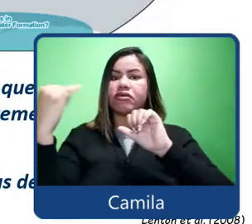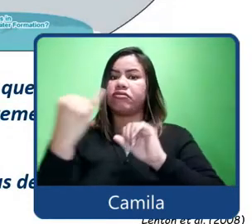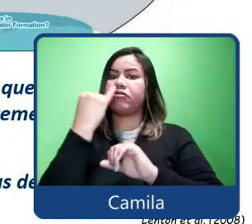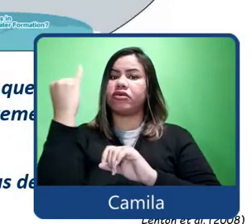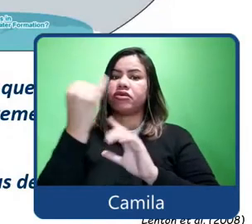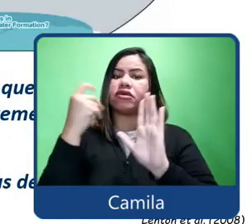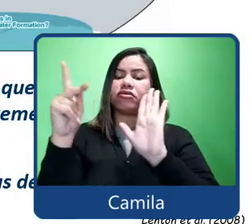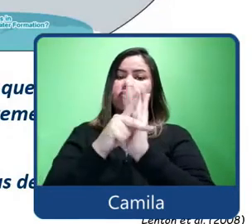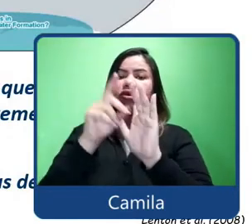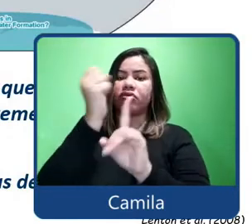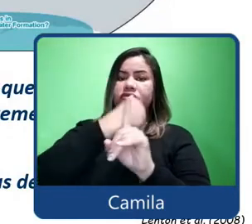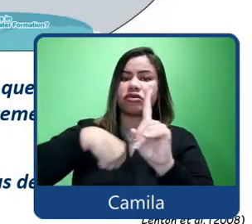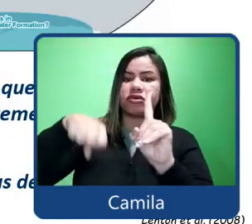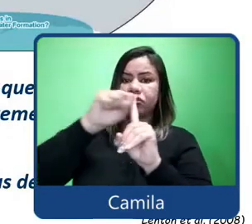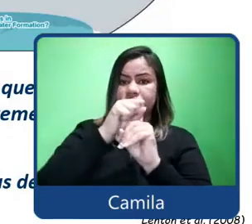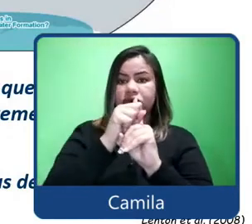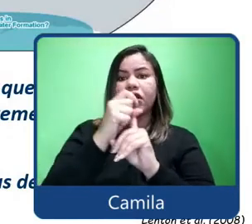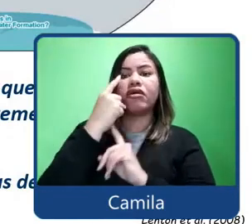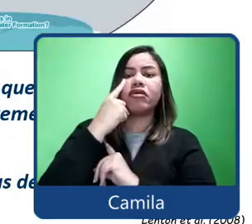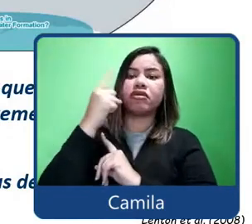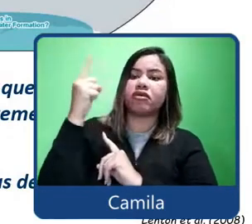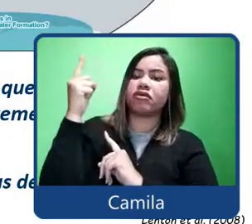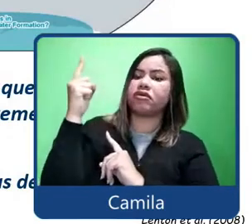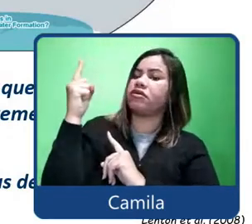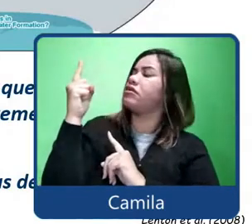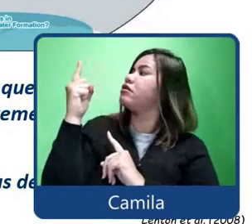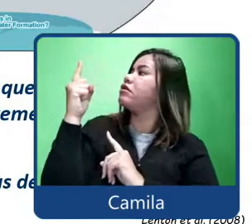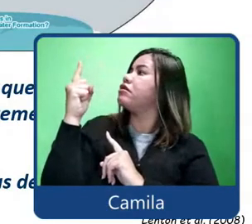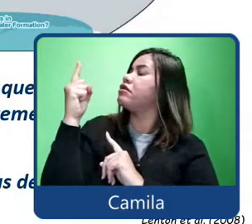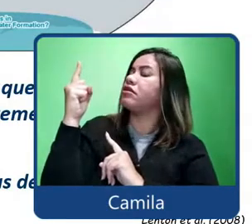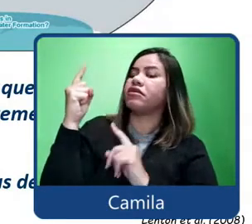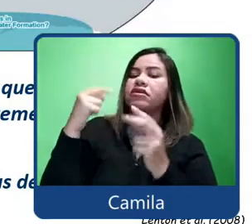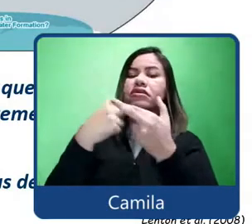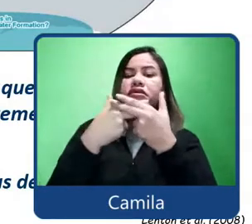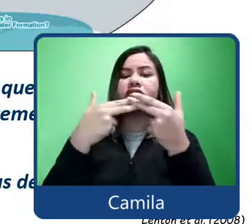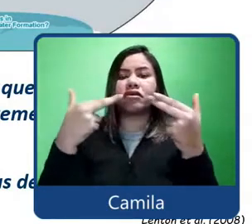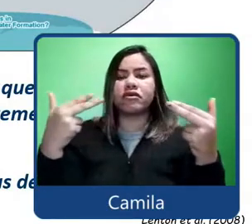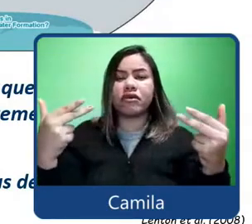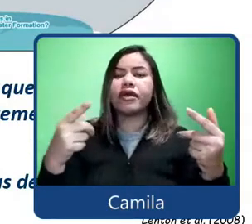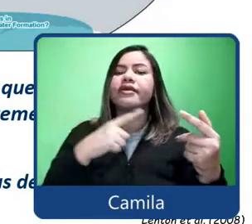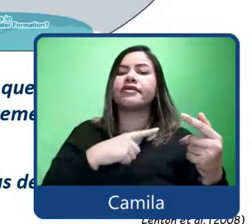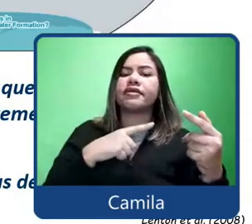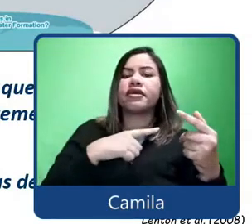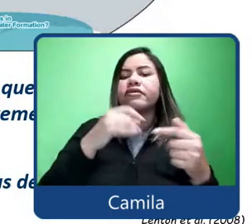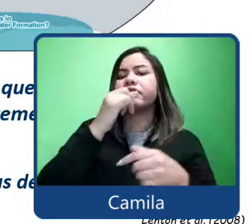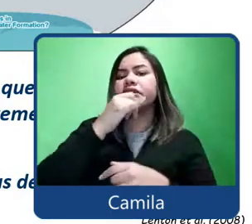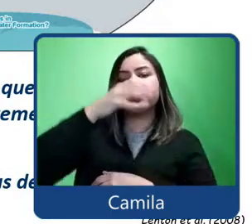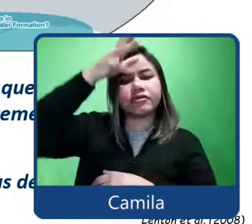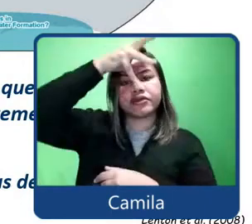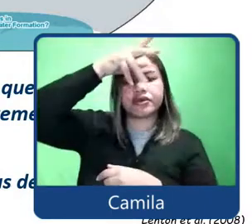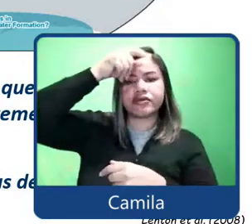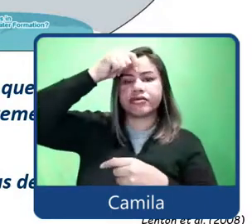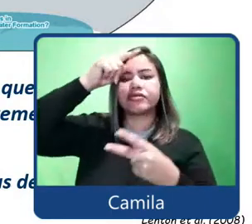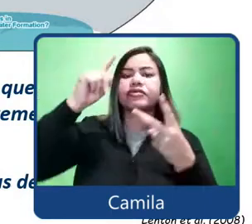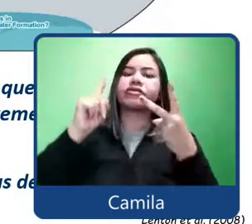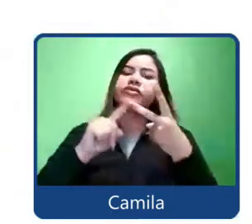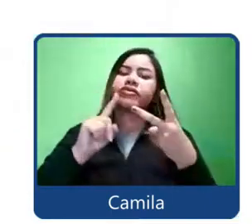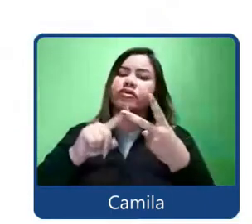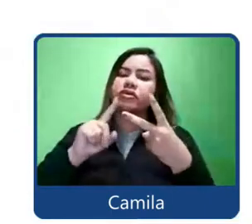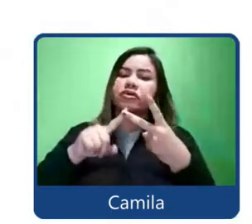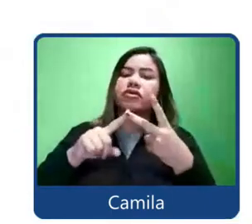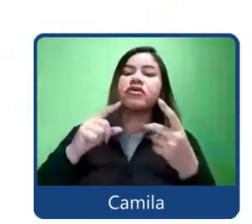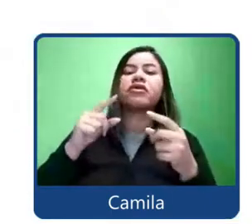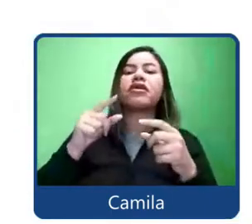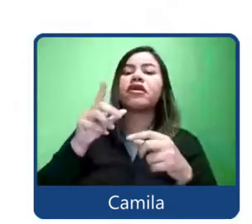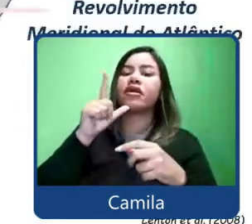sistema climático, como savanização da Amazônia e interrupção da grande circulação do Atlântico. E é